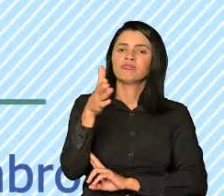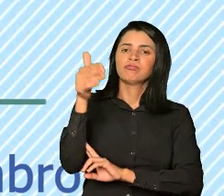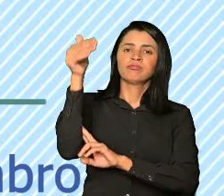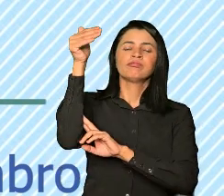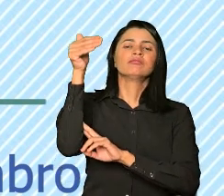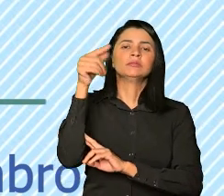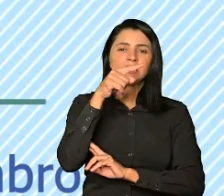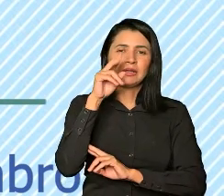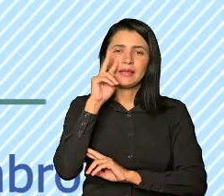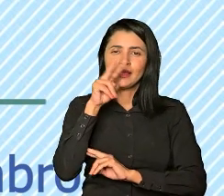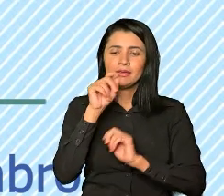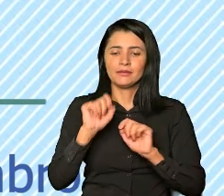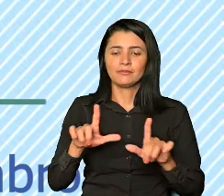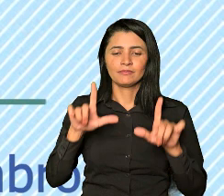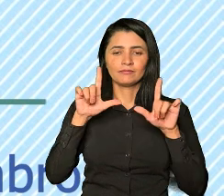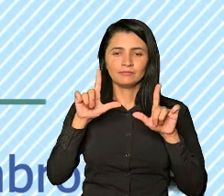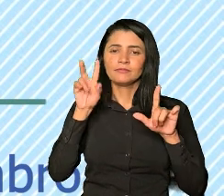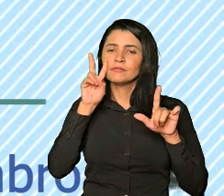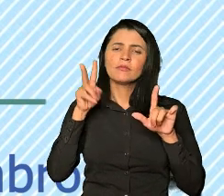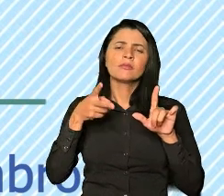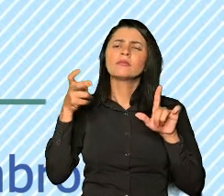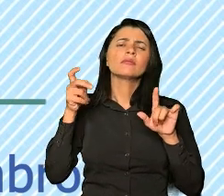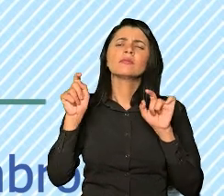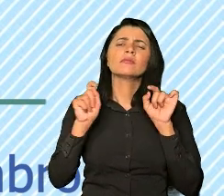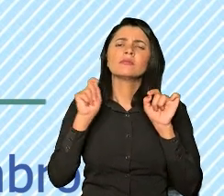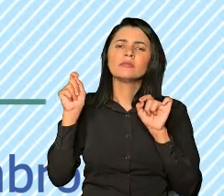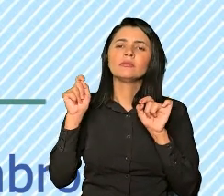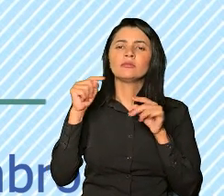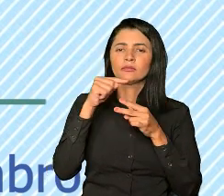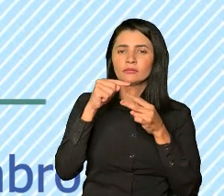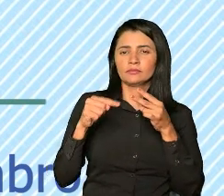Nessa imagem, vocês veem